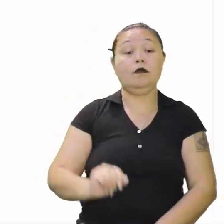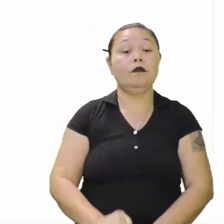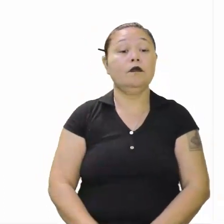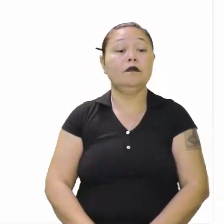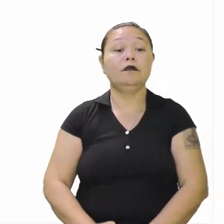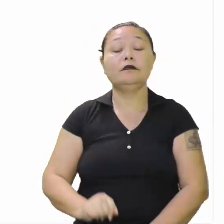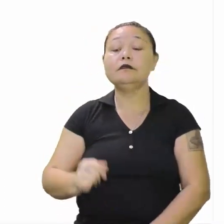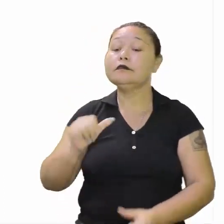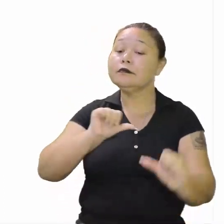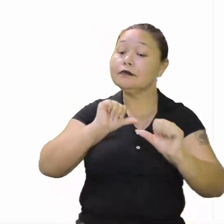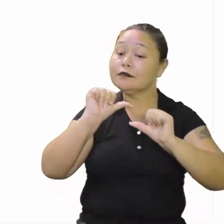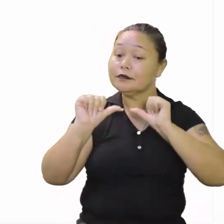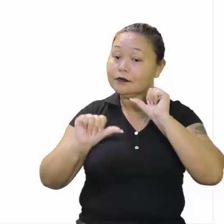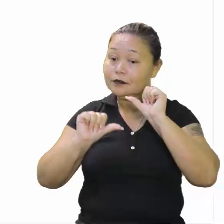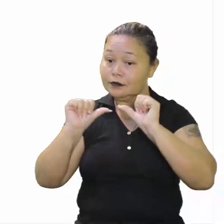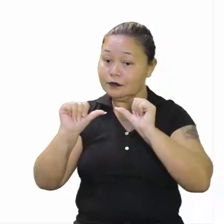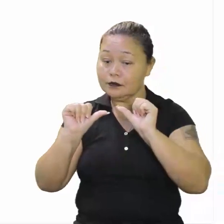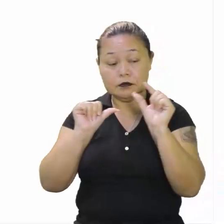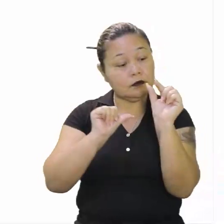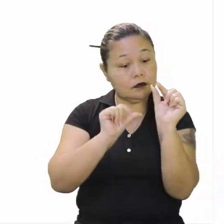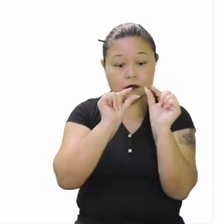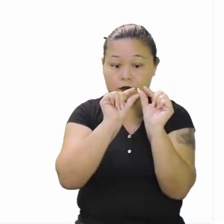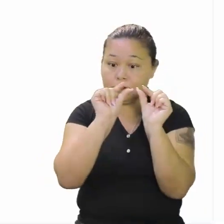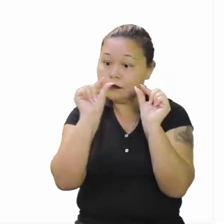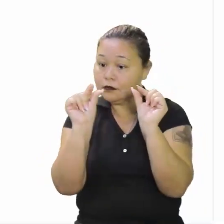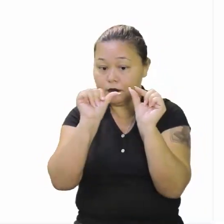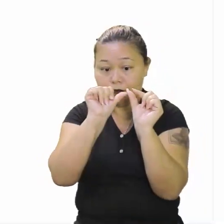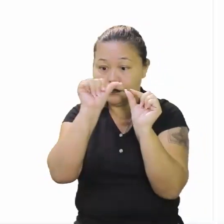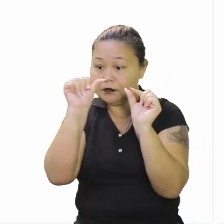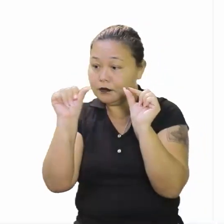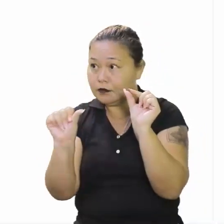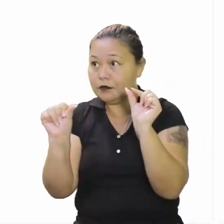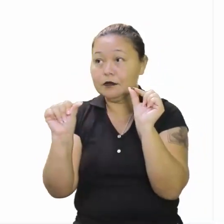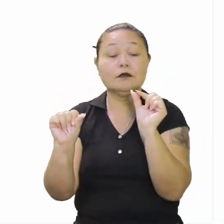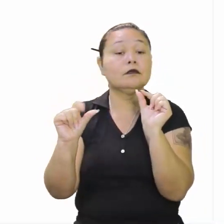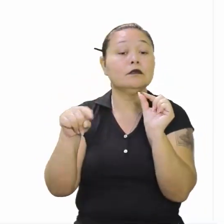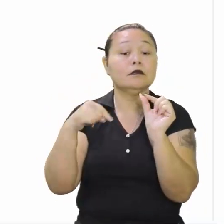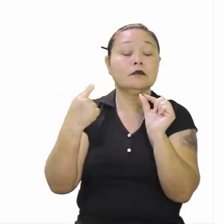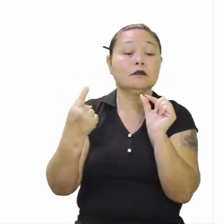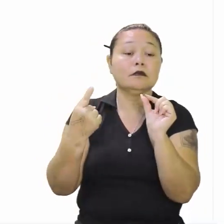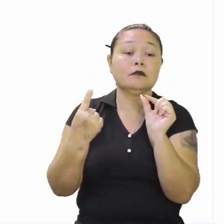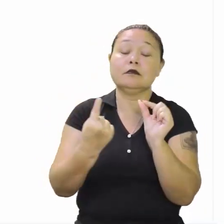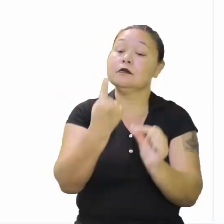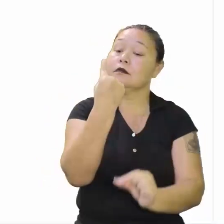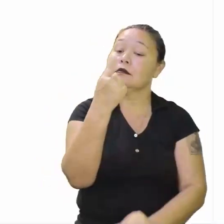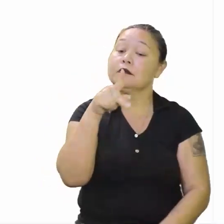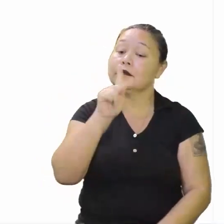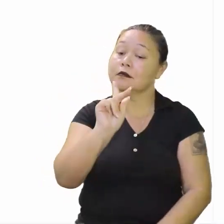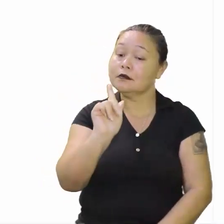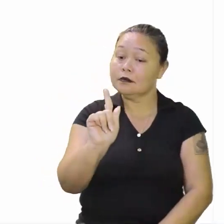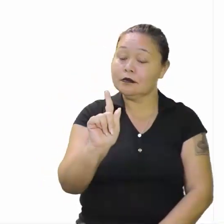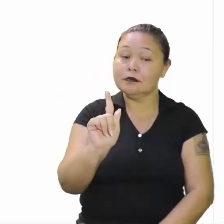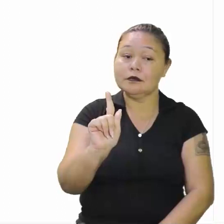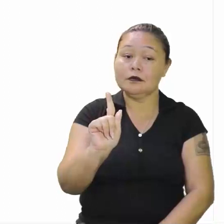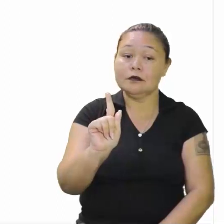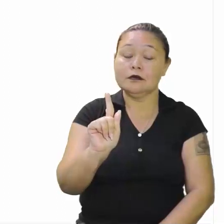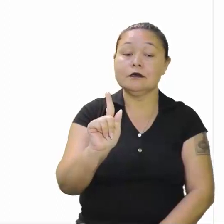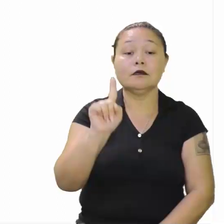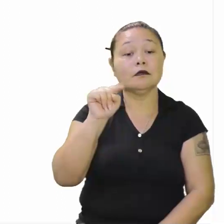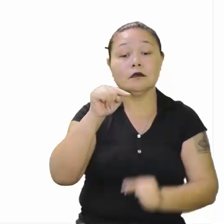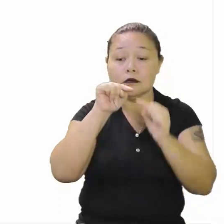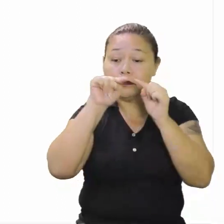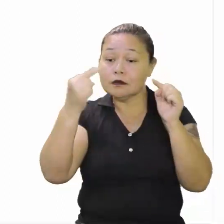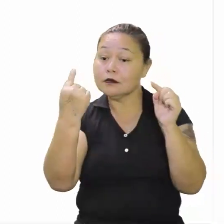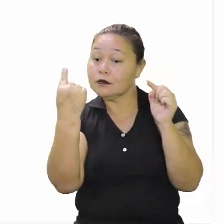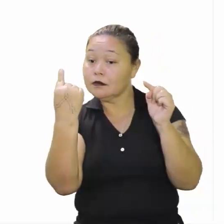Pela conversão de unidades, nós vimos que 1 quilograma